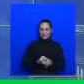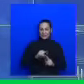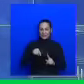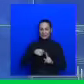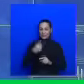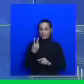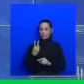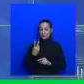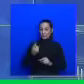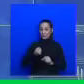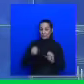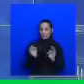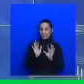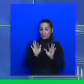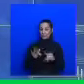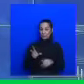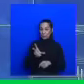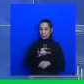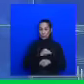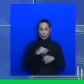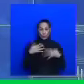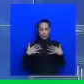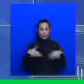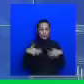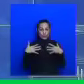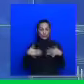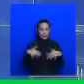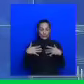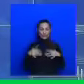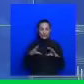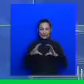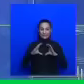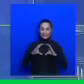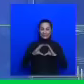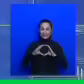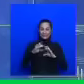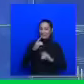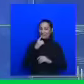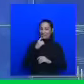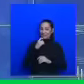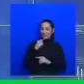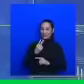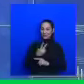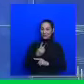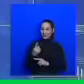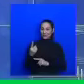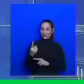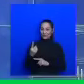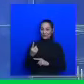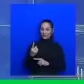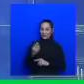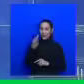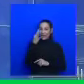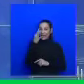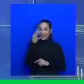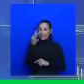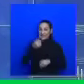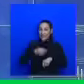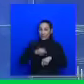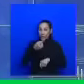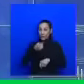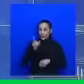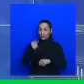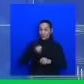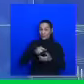Mais 2 números. Ai, ai, ai. 21. Bola vermelha. Atenção agora,